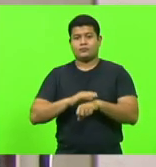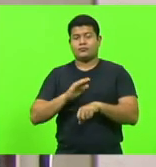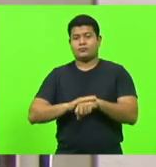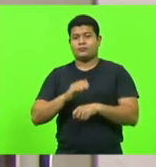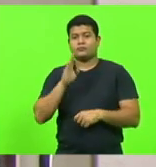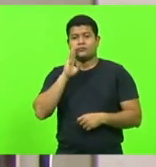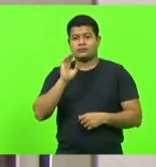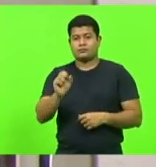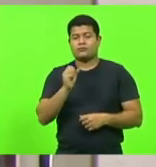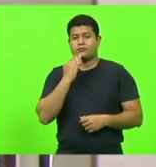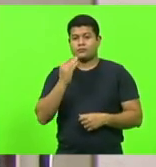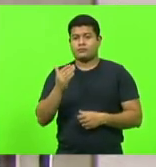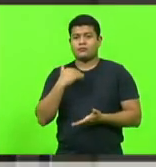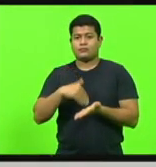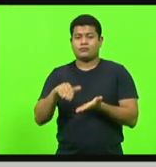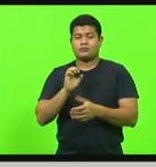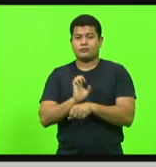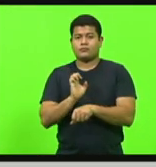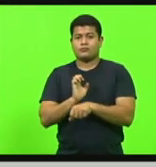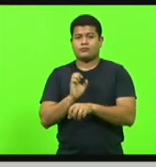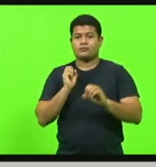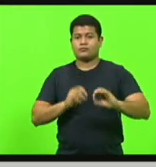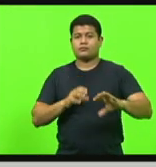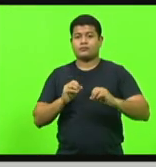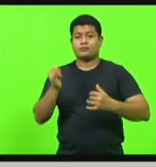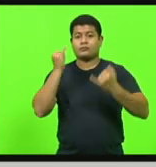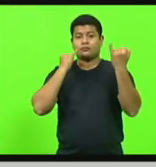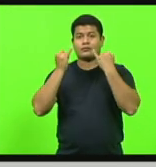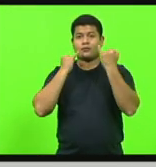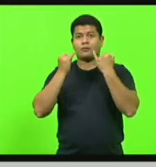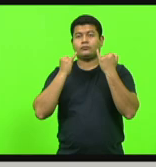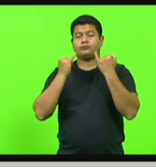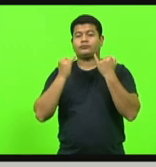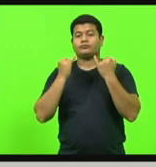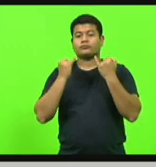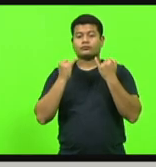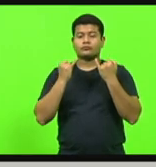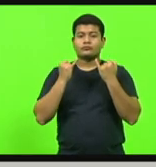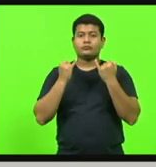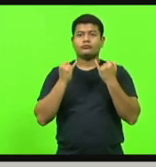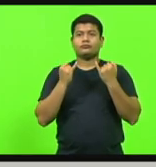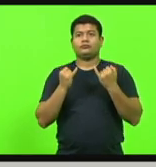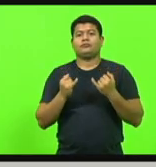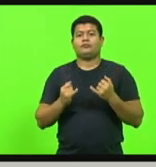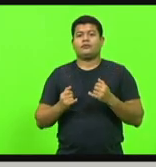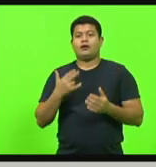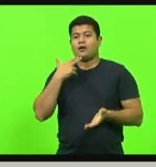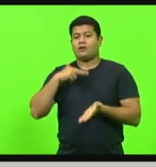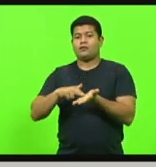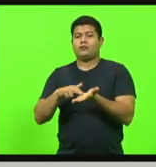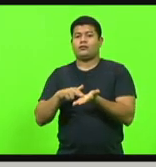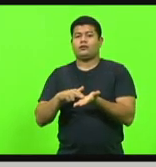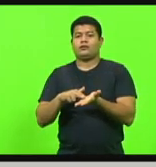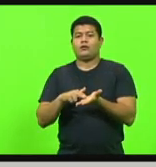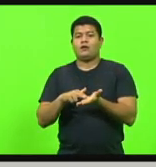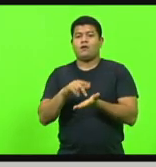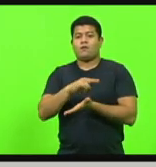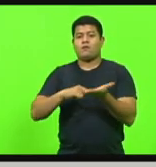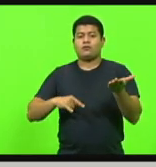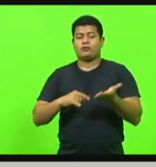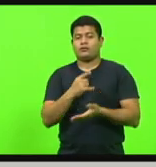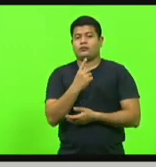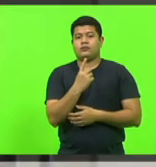Souza, solicitando ao secretário do Estado da Educação, informações acerca do contrato número 77, de 2018.